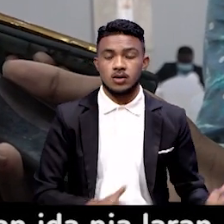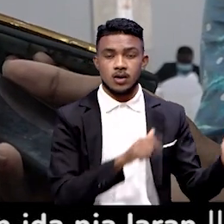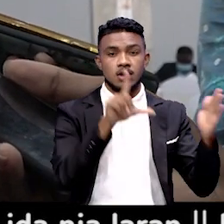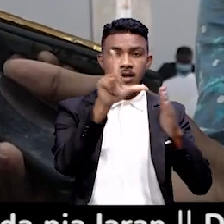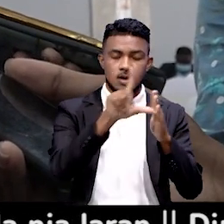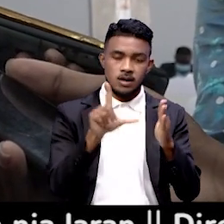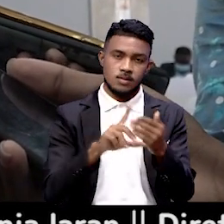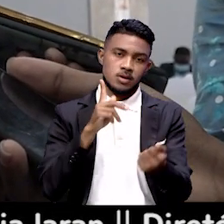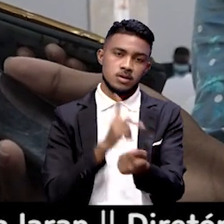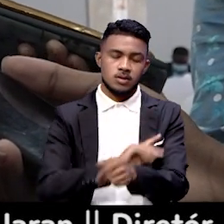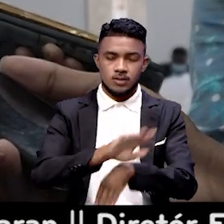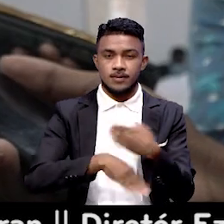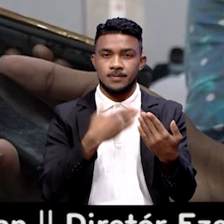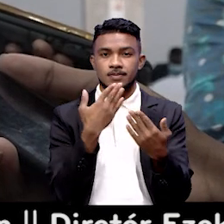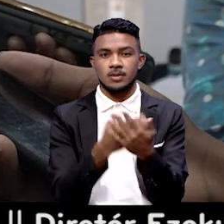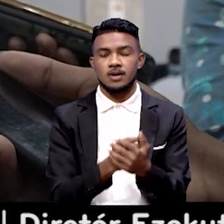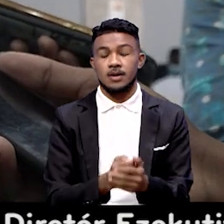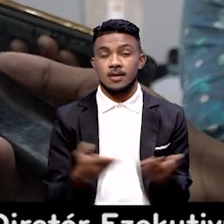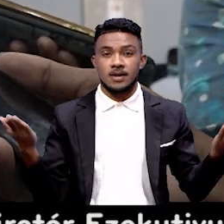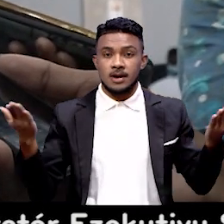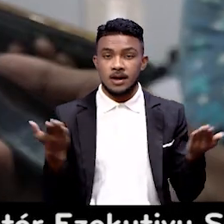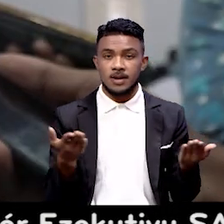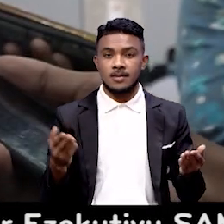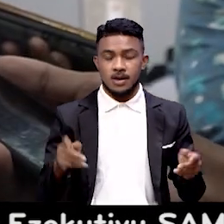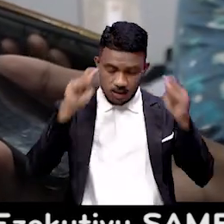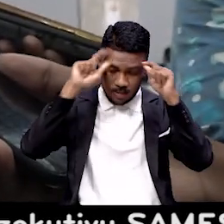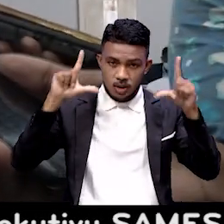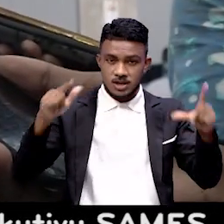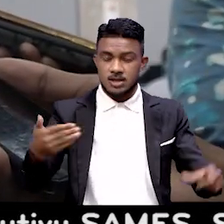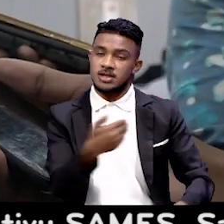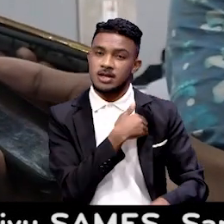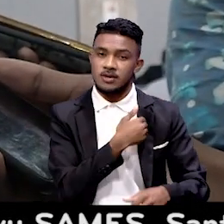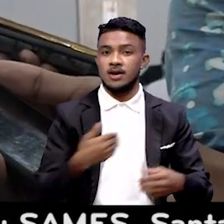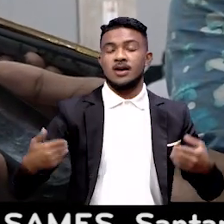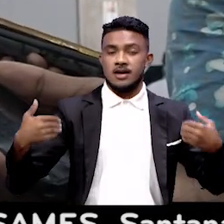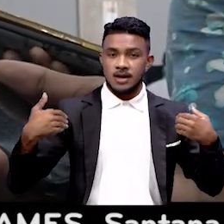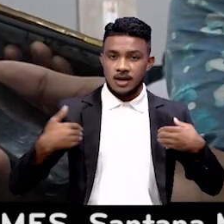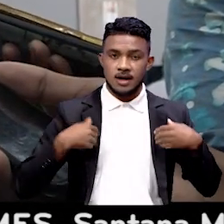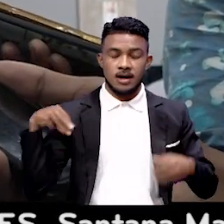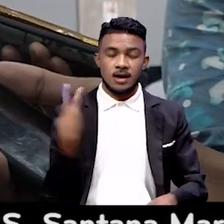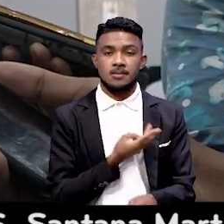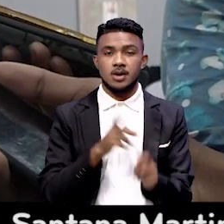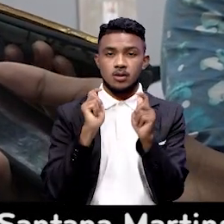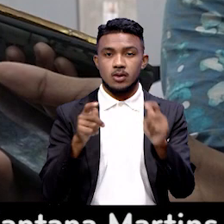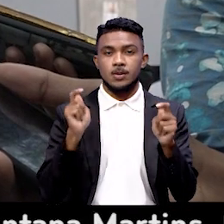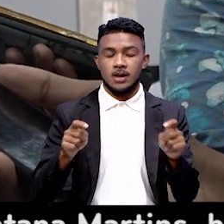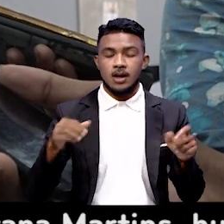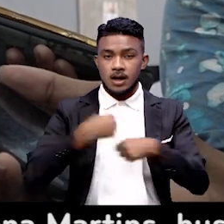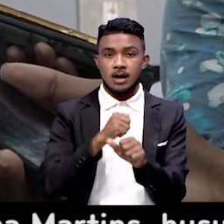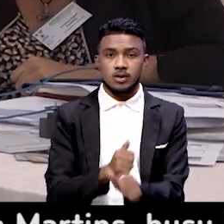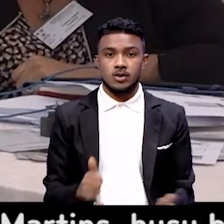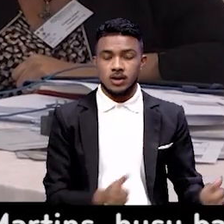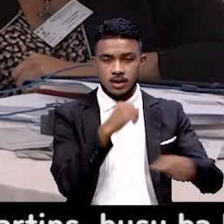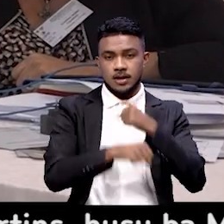proteksaun sosial nebe maka Timor Leste sidaukia ia agora dau kami koko atu elabora ia tinang ida neho tinang